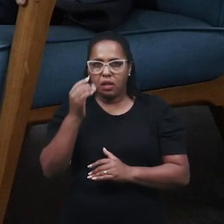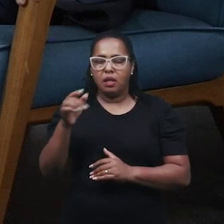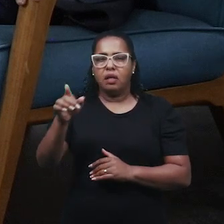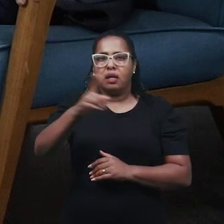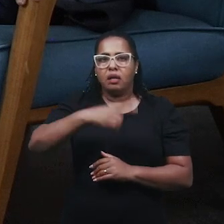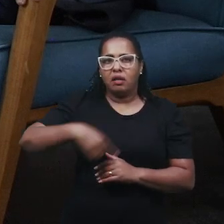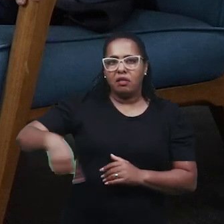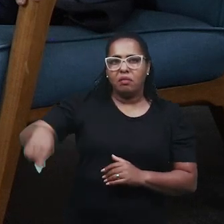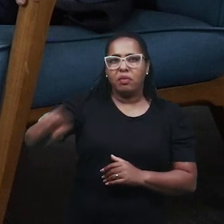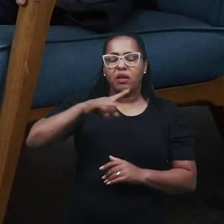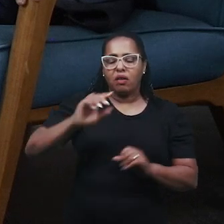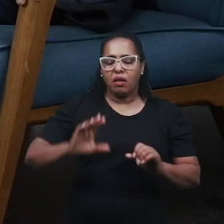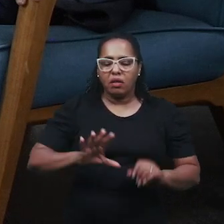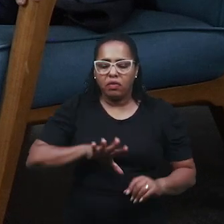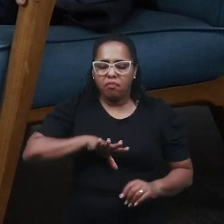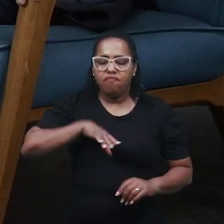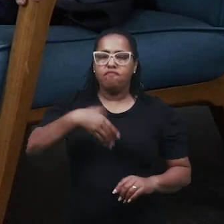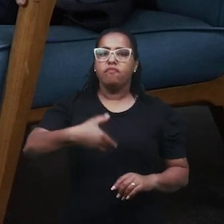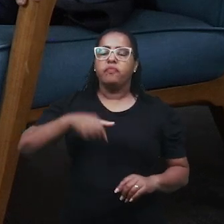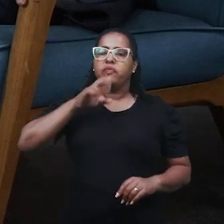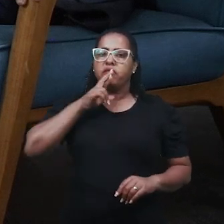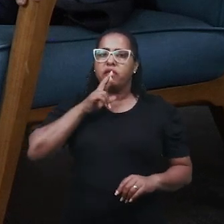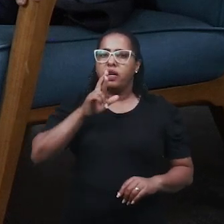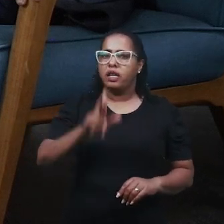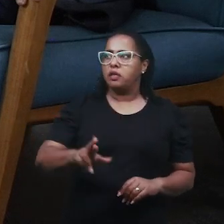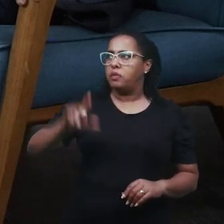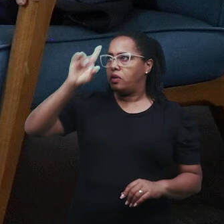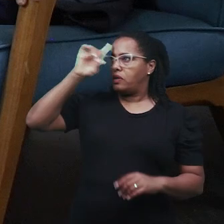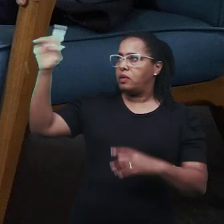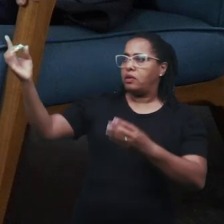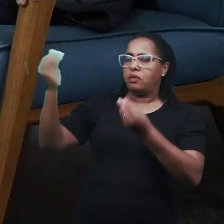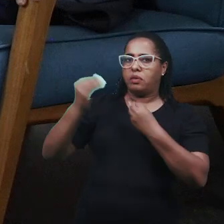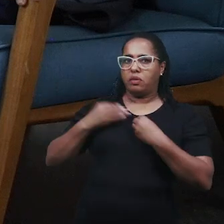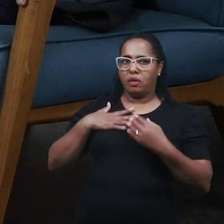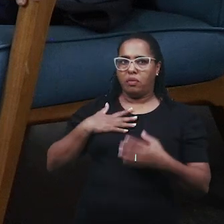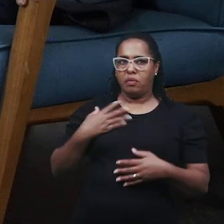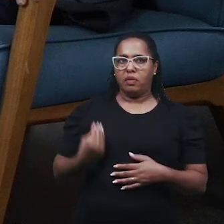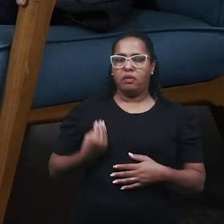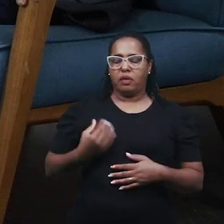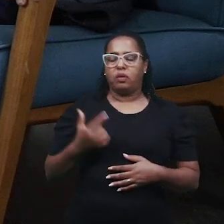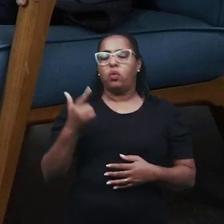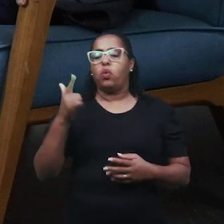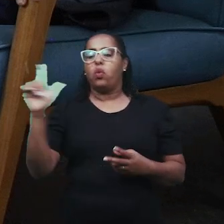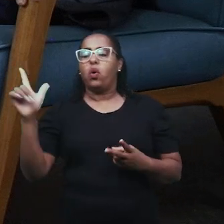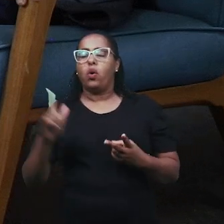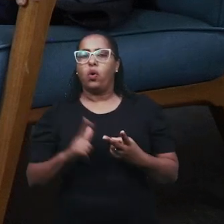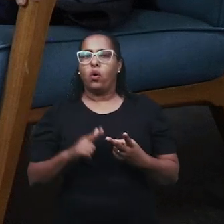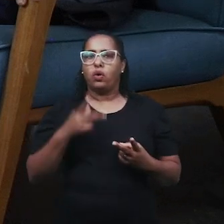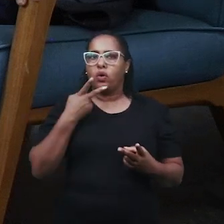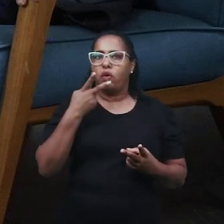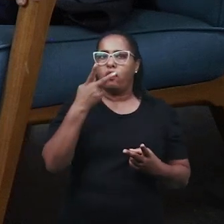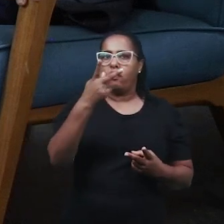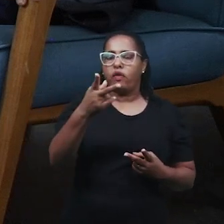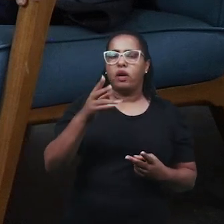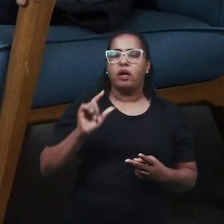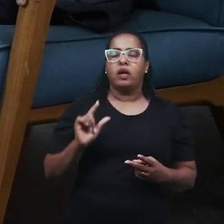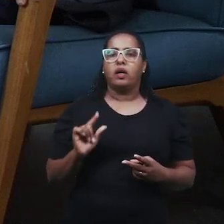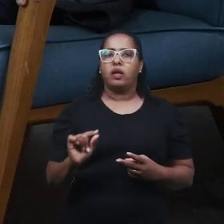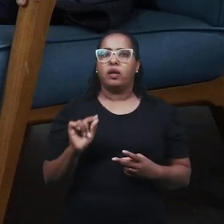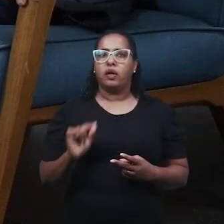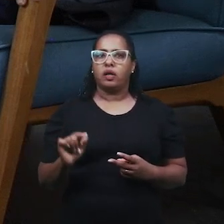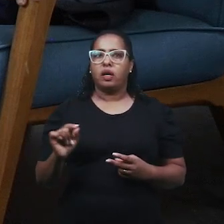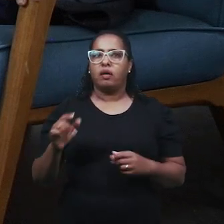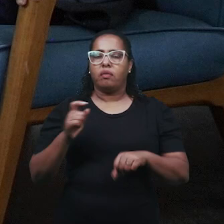um grande encorajamento e uma resposta de Deus para mim. E o outro comentou logo em seguida, quando nós